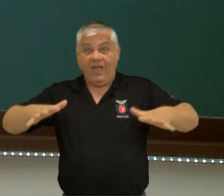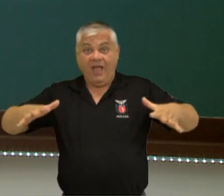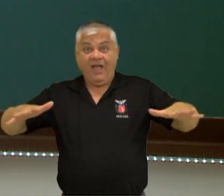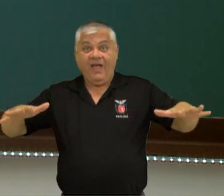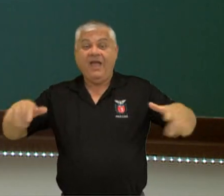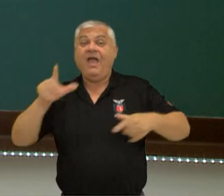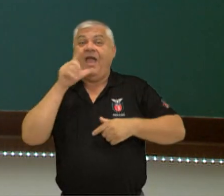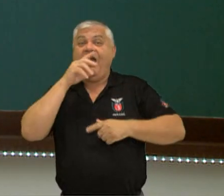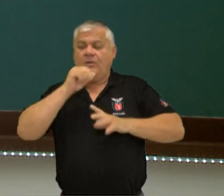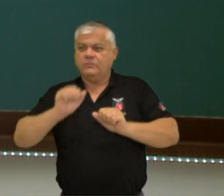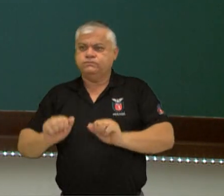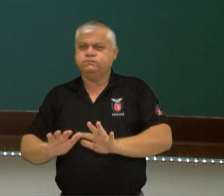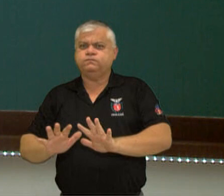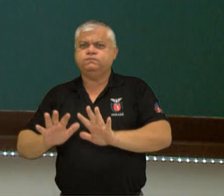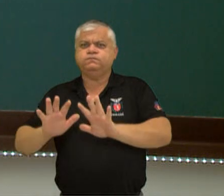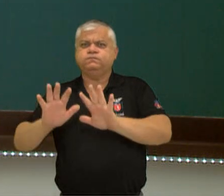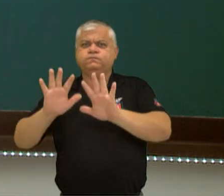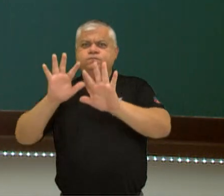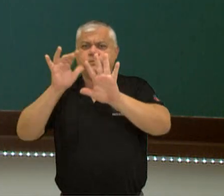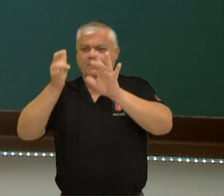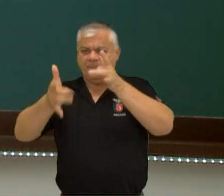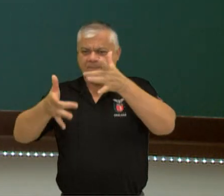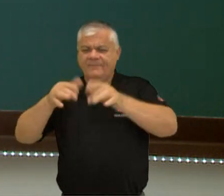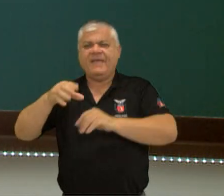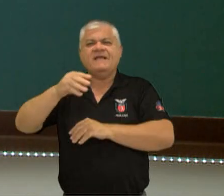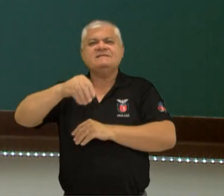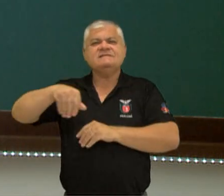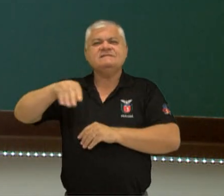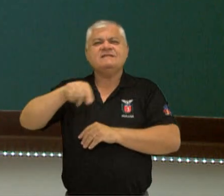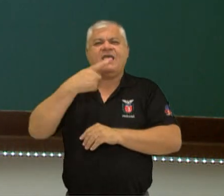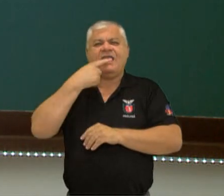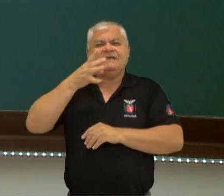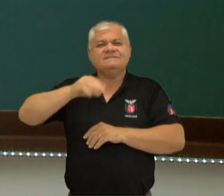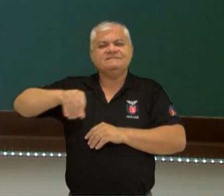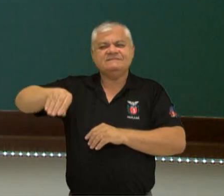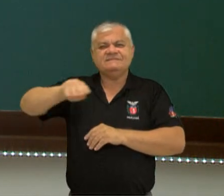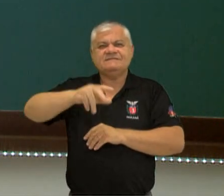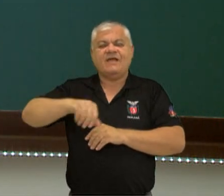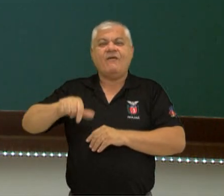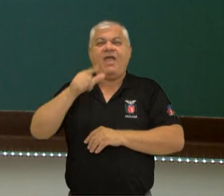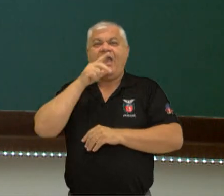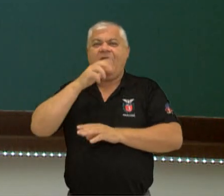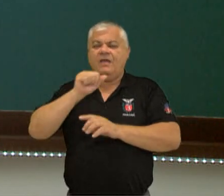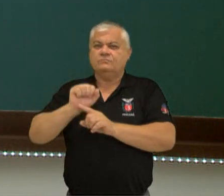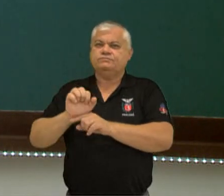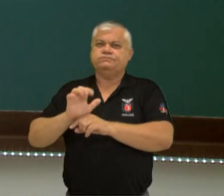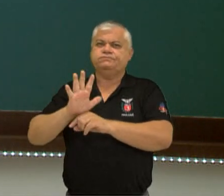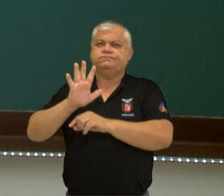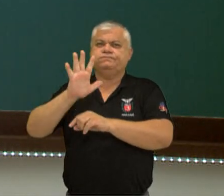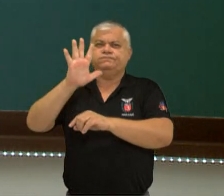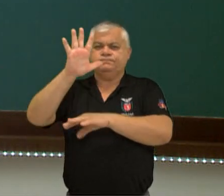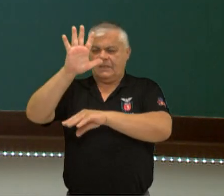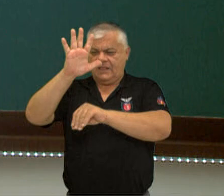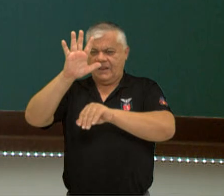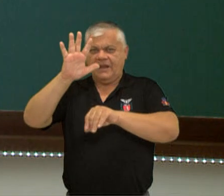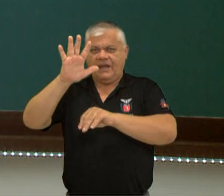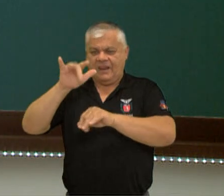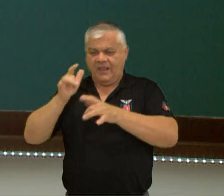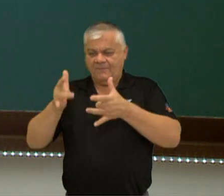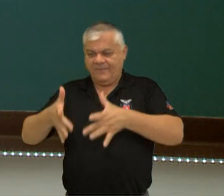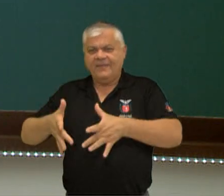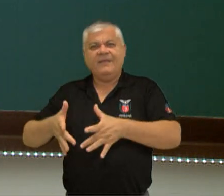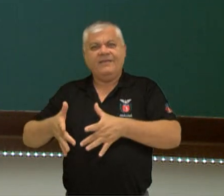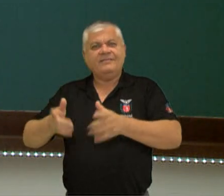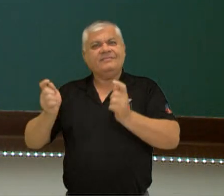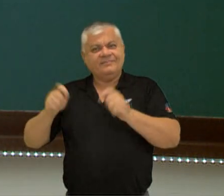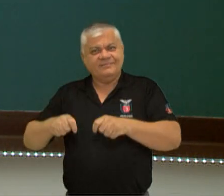seja, a concentração daquele sal a tal ponto que a água evapora toda e eu tenho só o sal ali para ser retirado das salinas